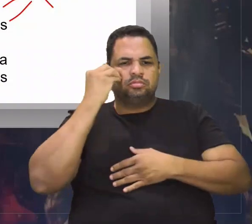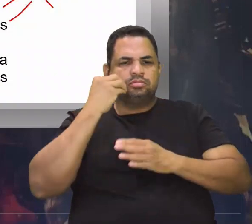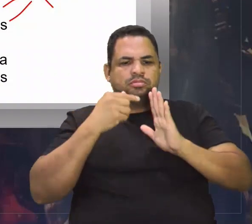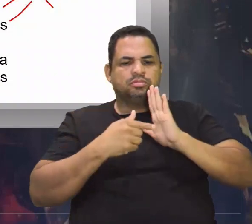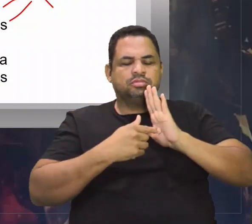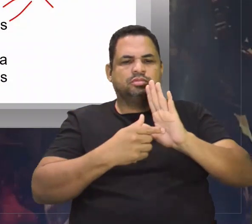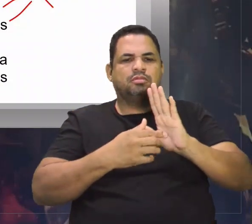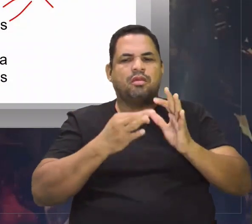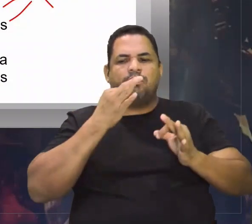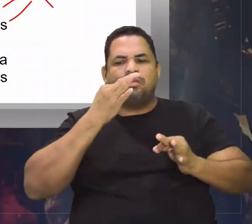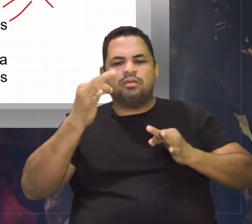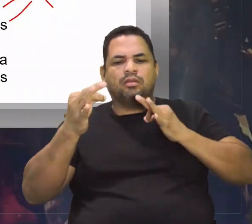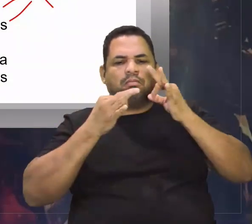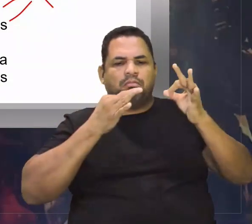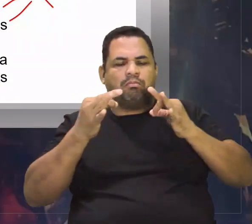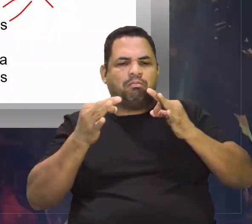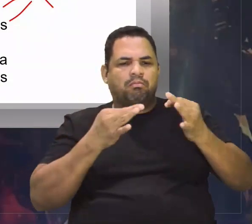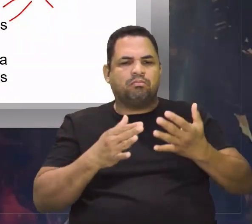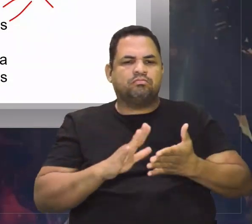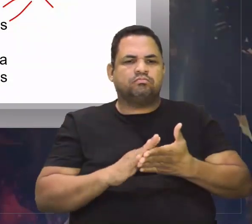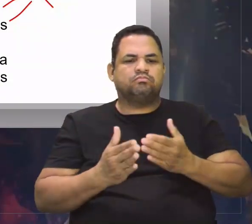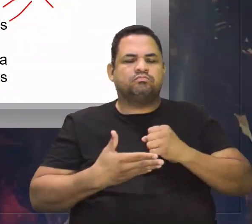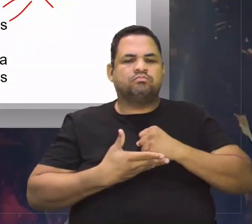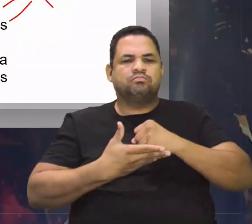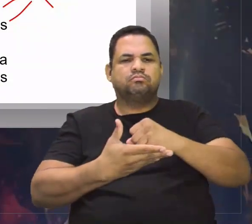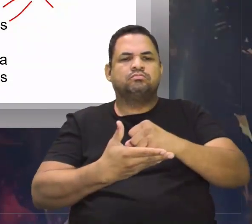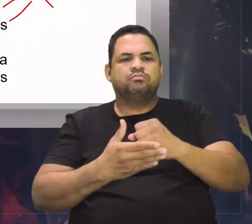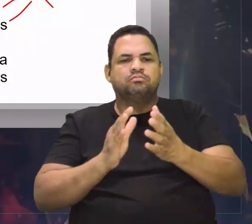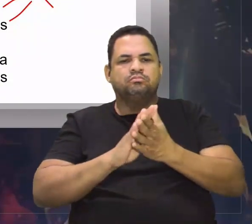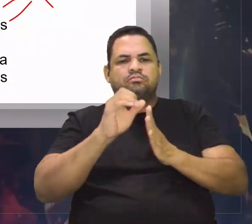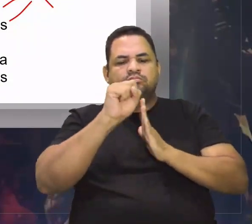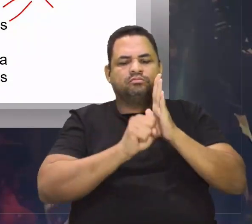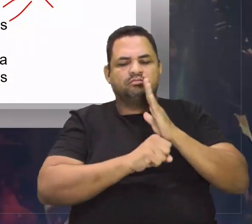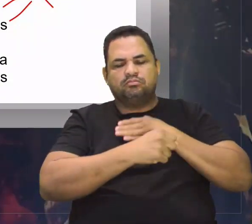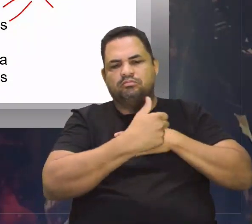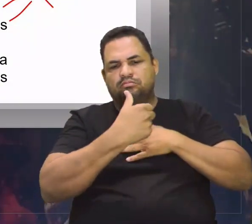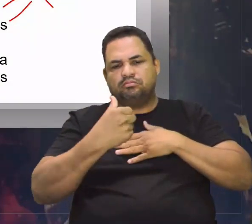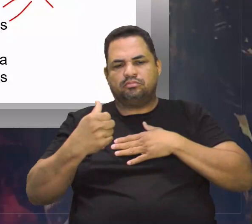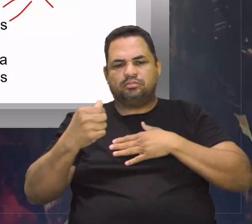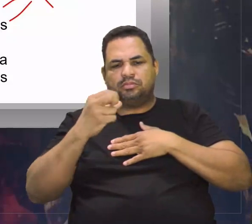espírito crítico. E essa era a base do século XV e XVI.